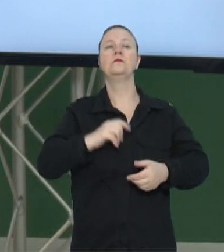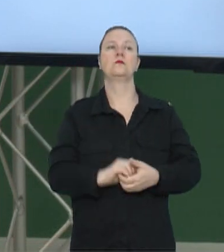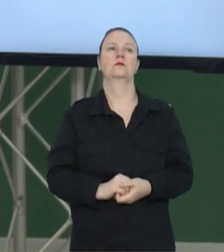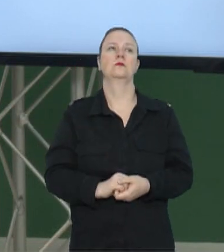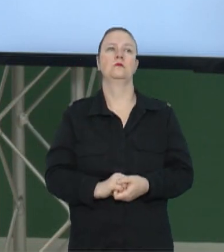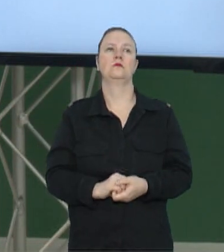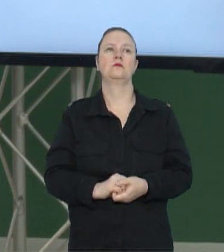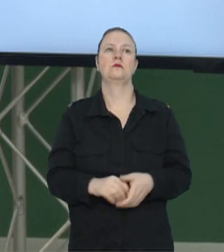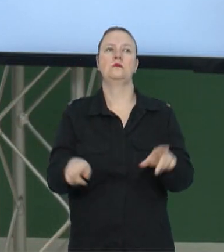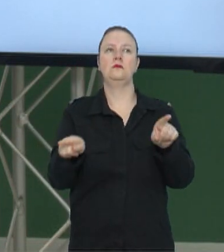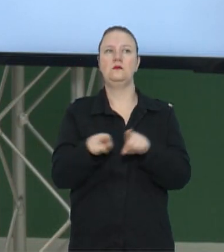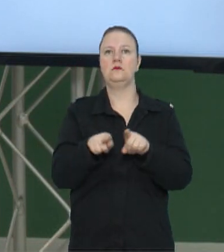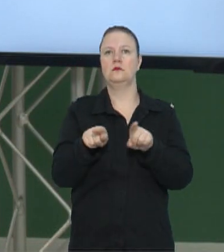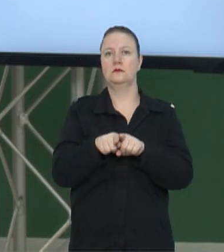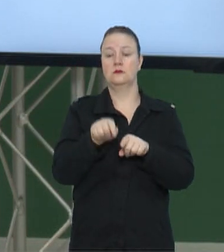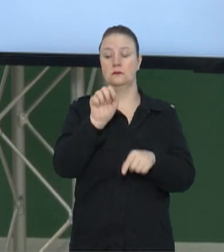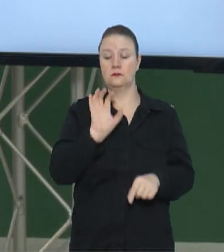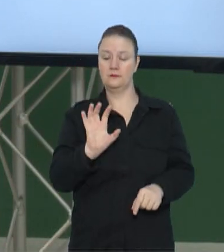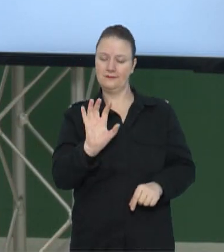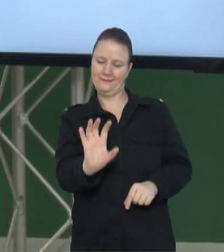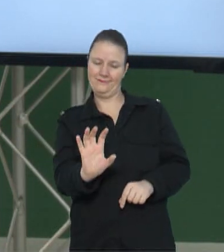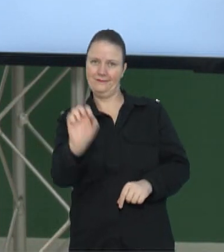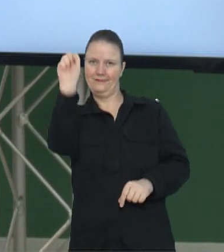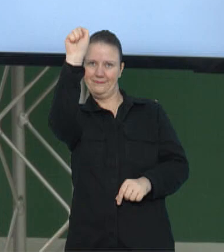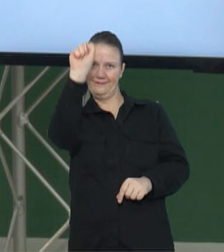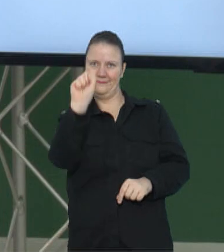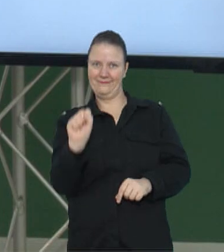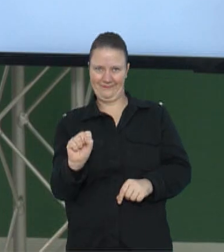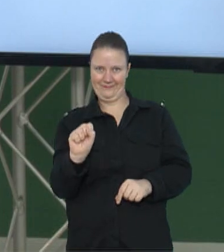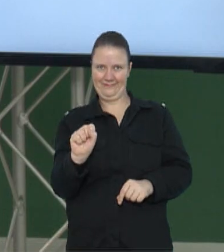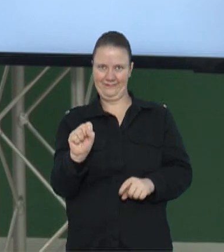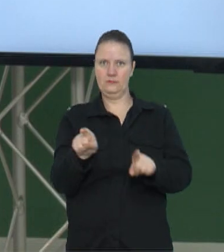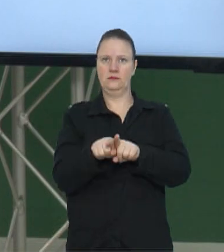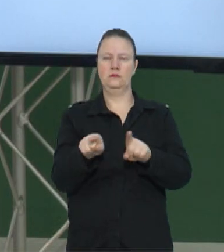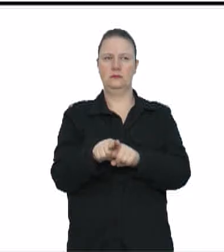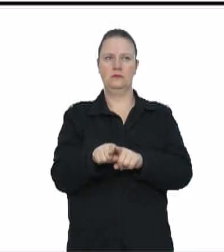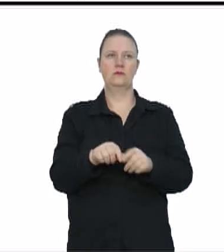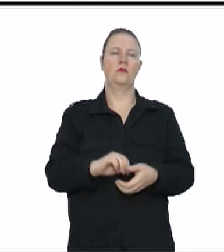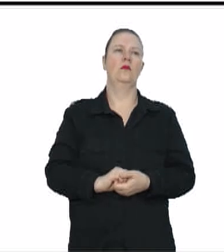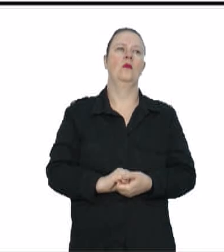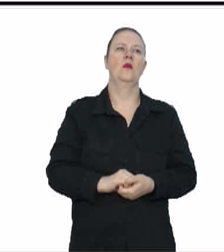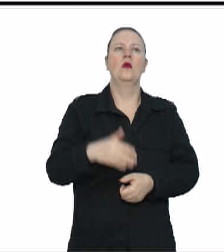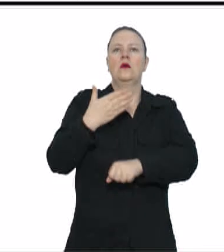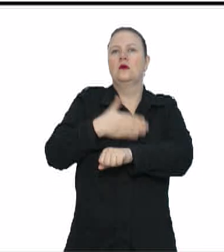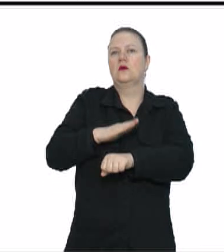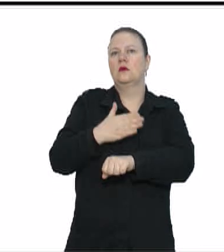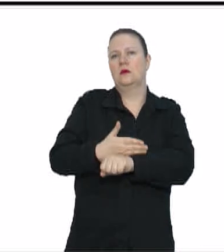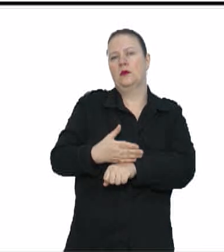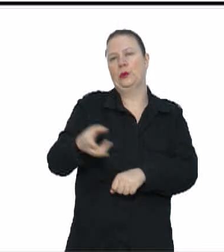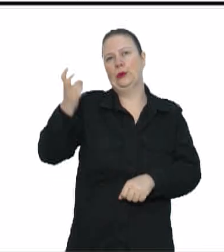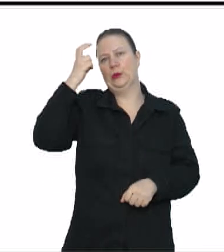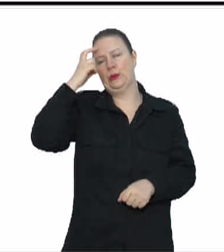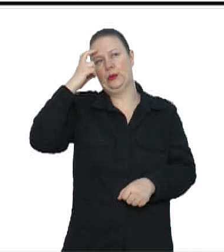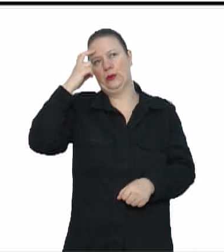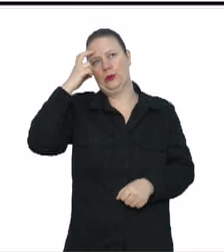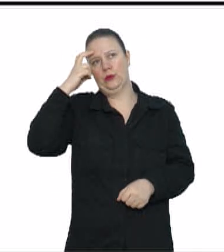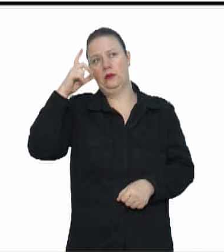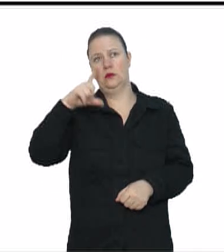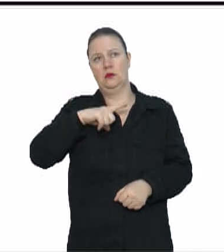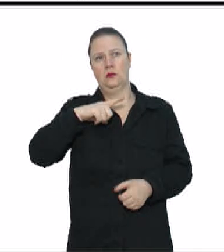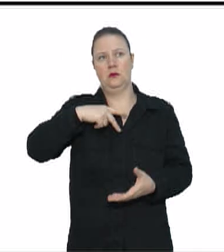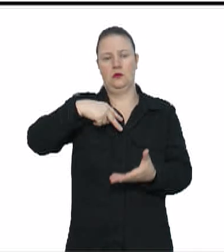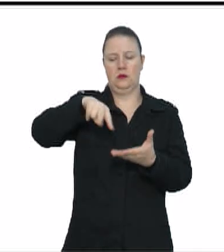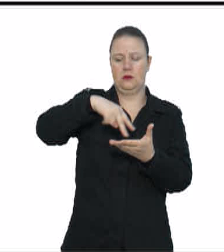por fim, nós vamos ter ali a região Sul. Então, práticas culturais ali,